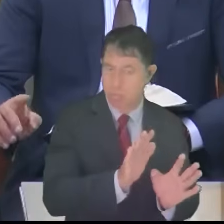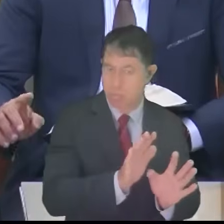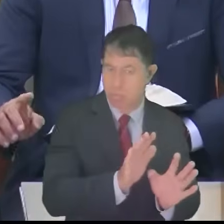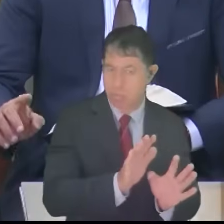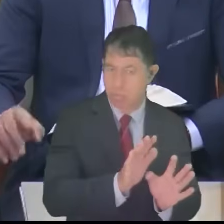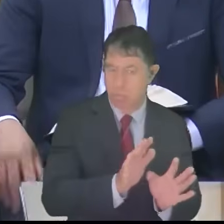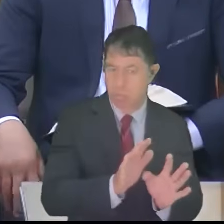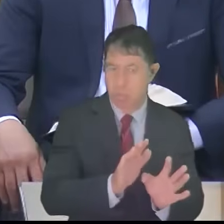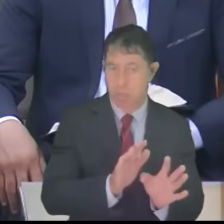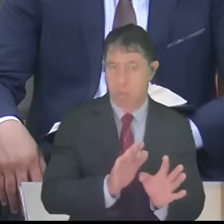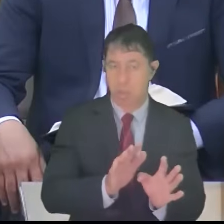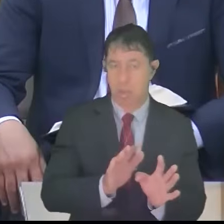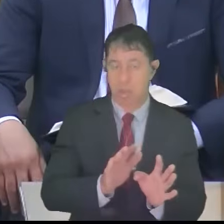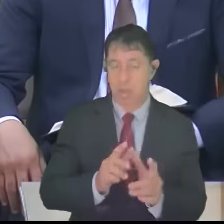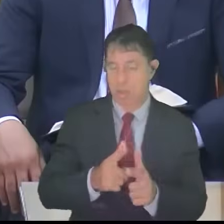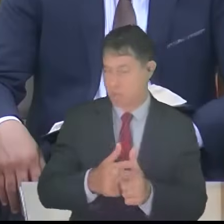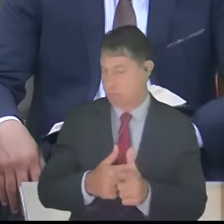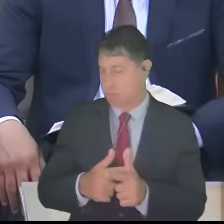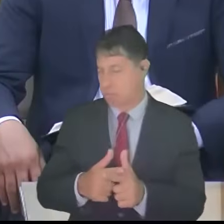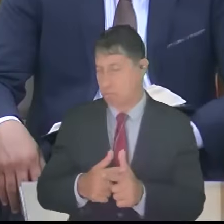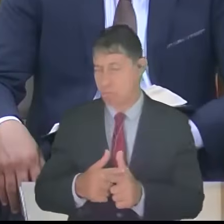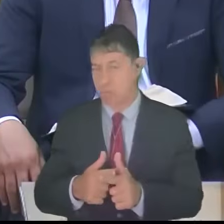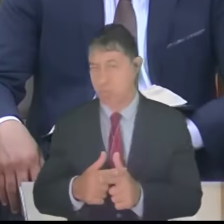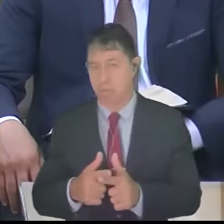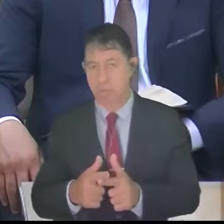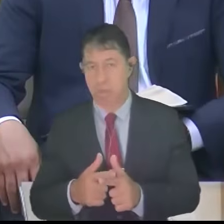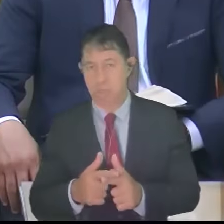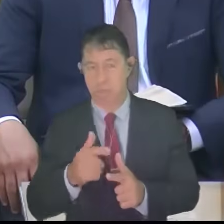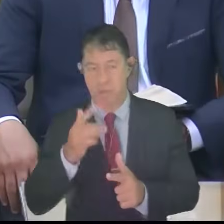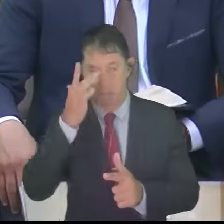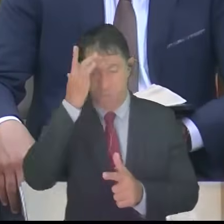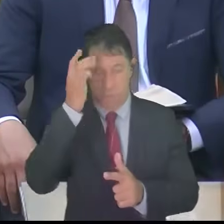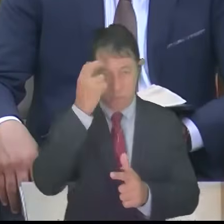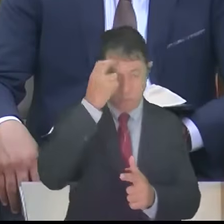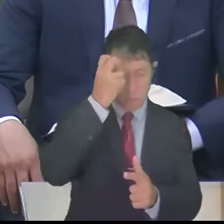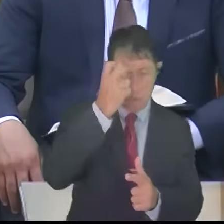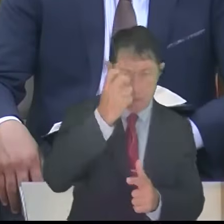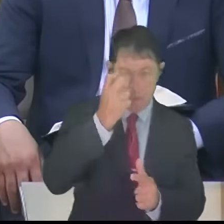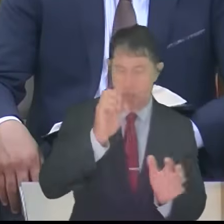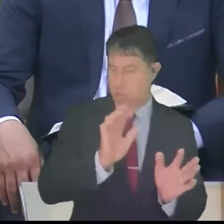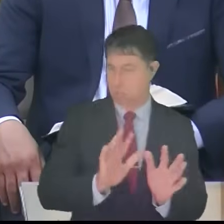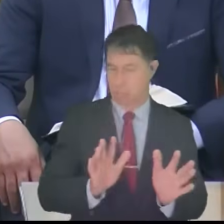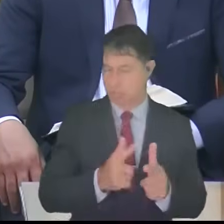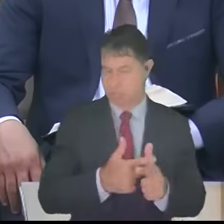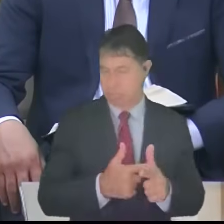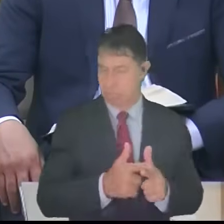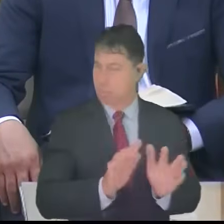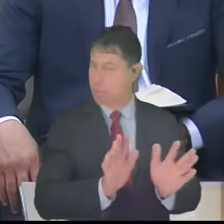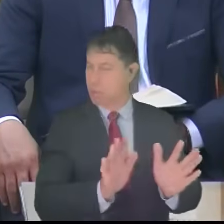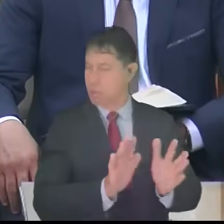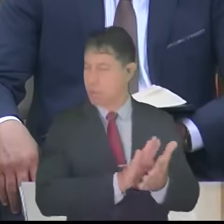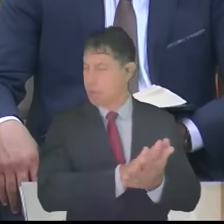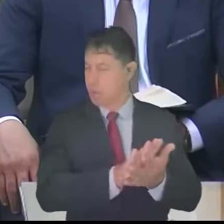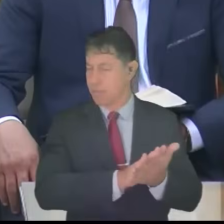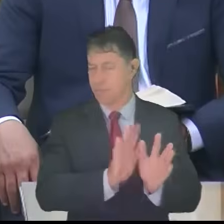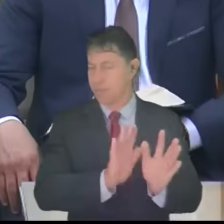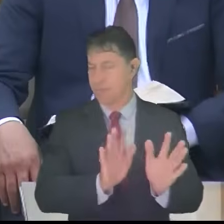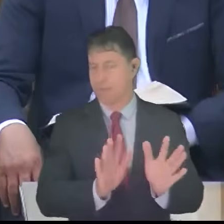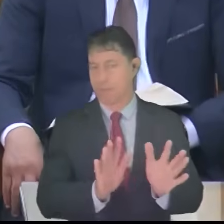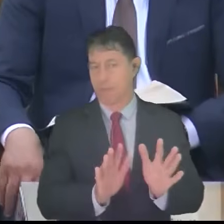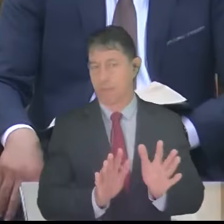isso. O problema não é ser culto. O problema não é ser inteligente. O problema não é